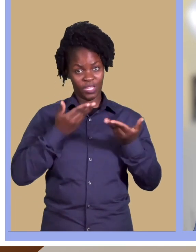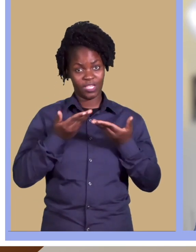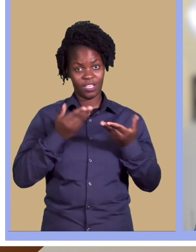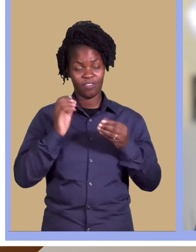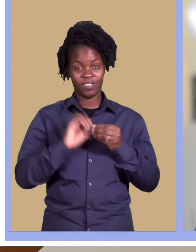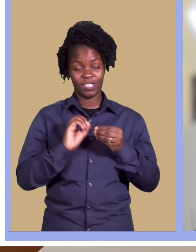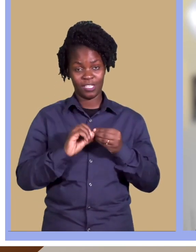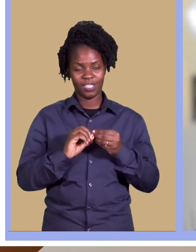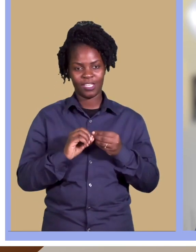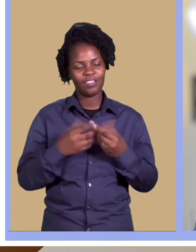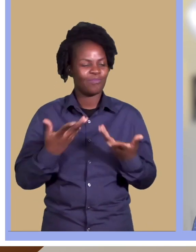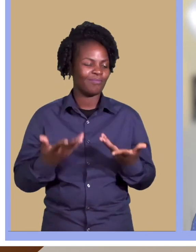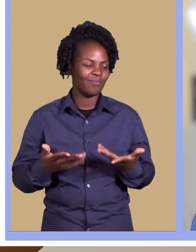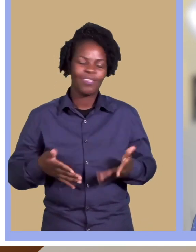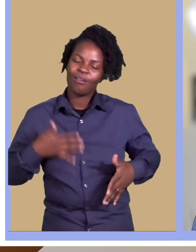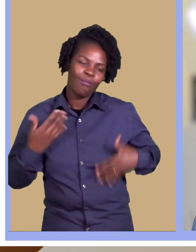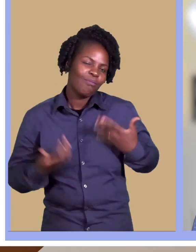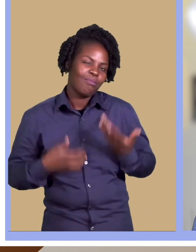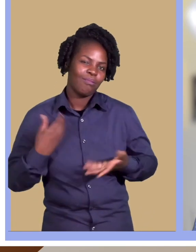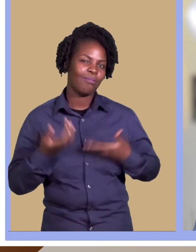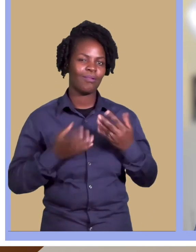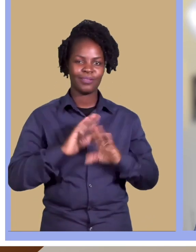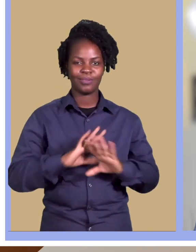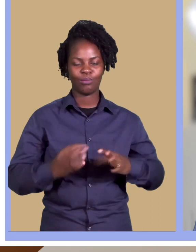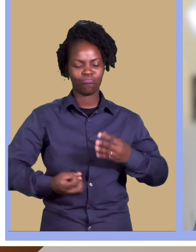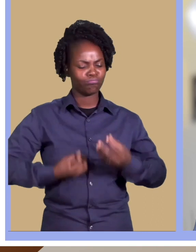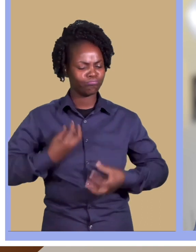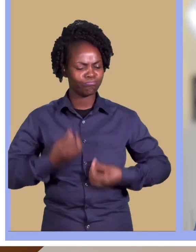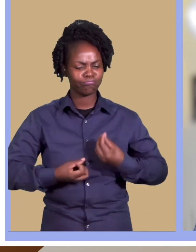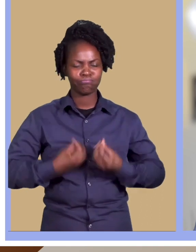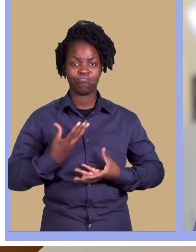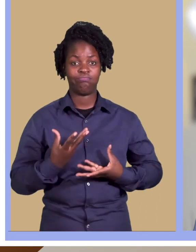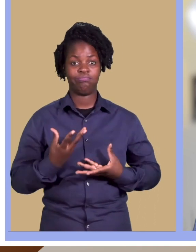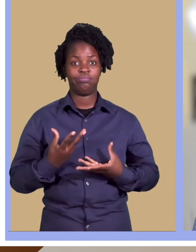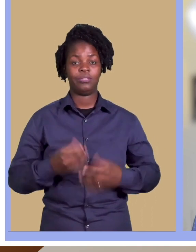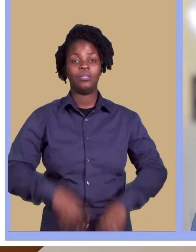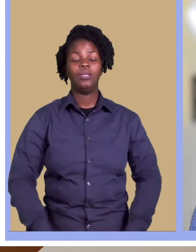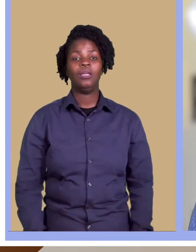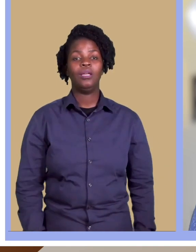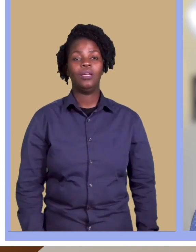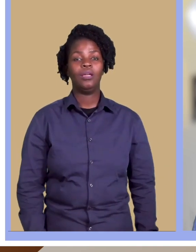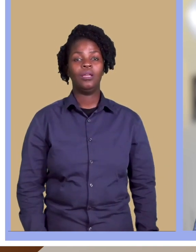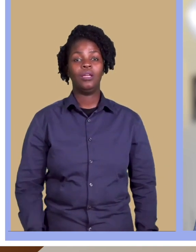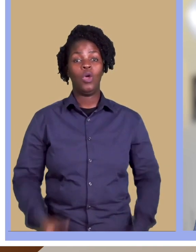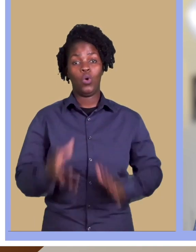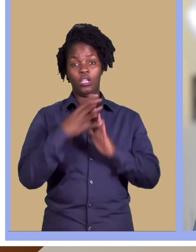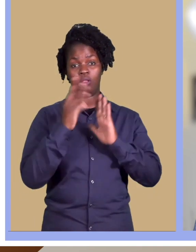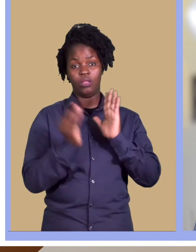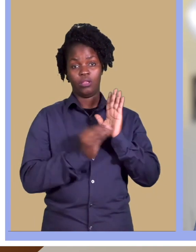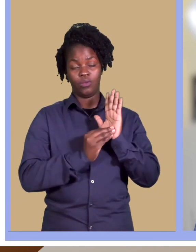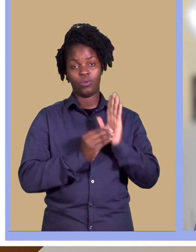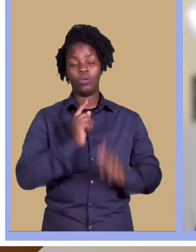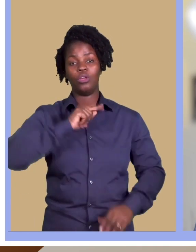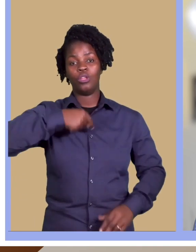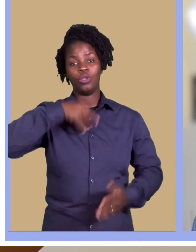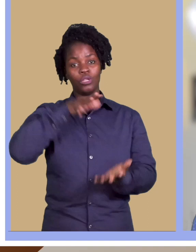é? O impacto que nós falamos aqui quando eu anunciei, o impacto